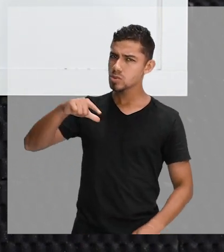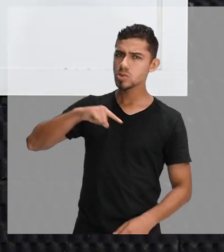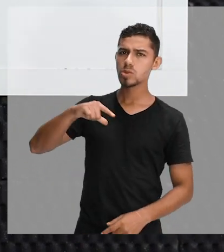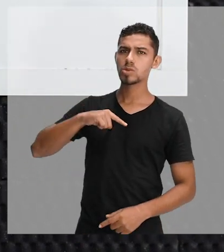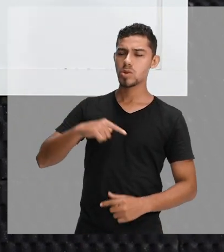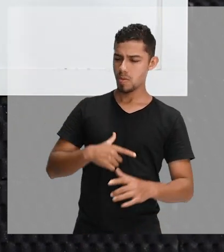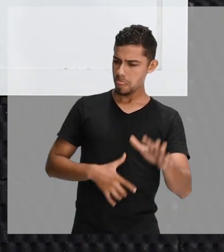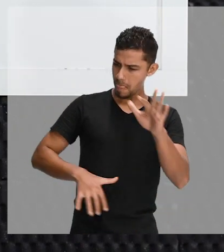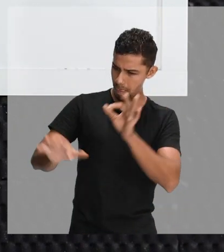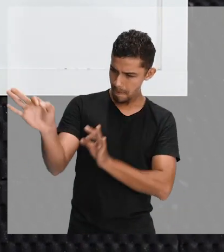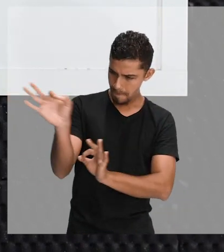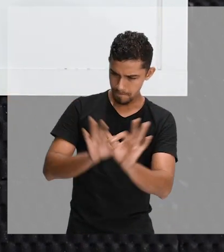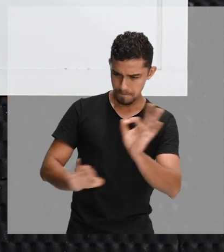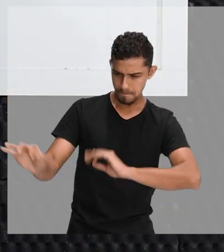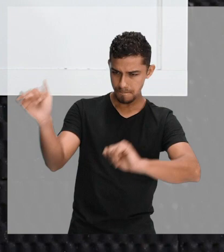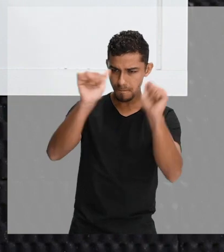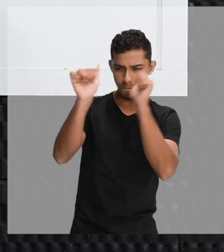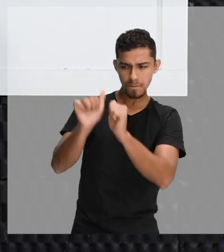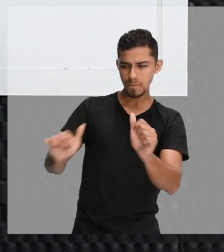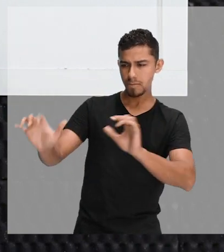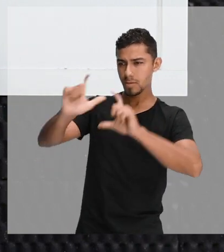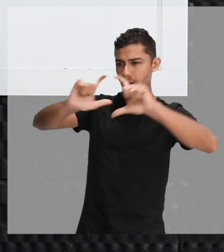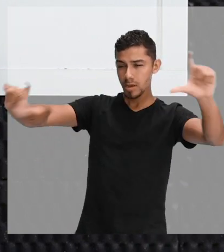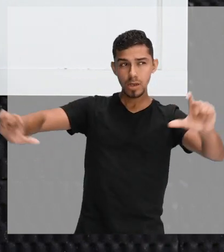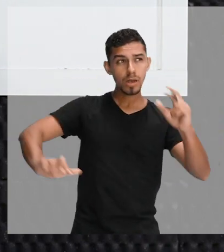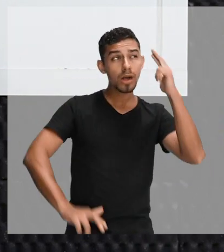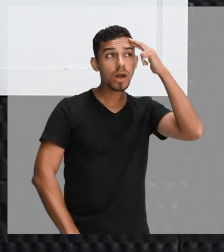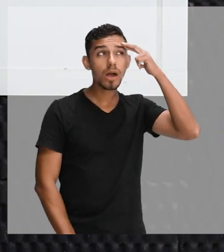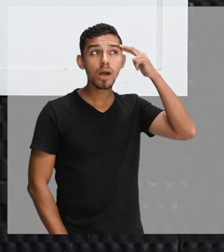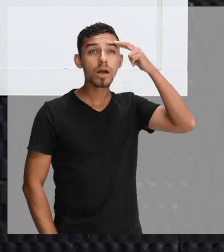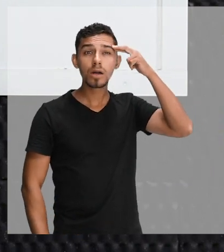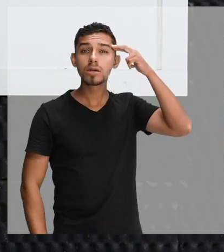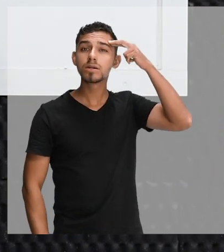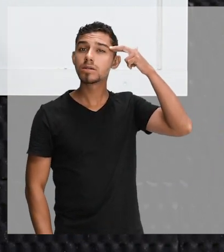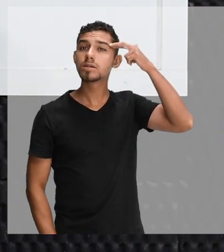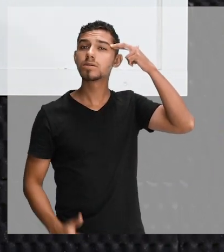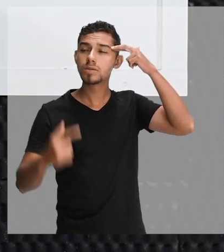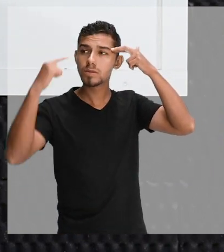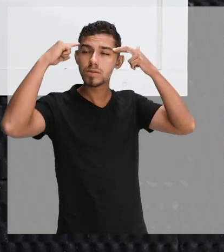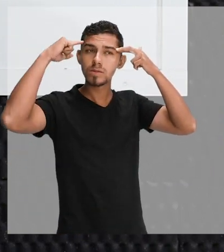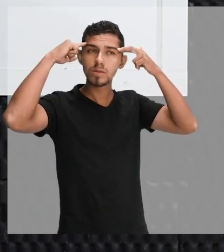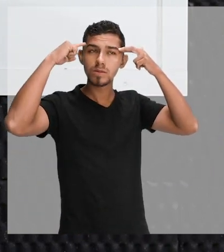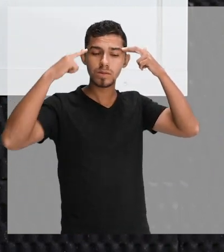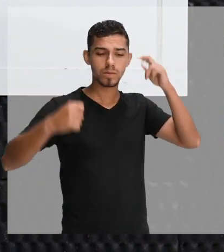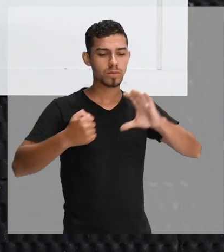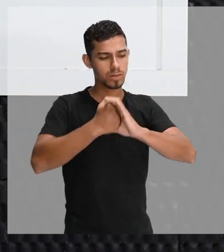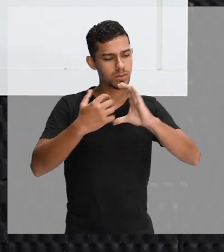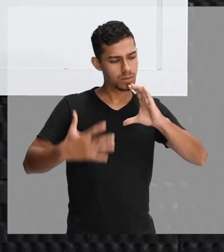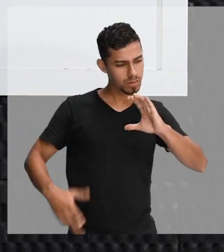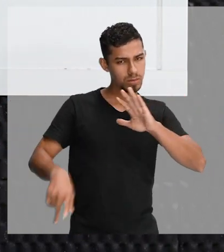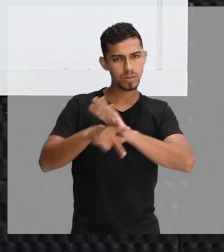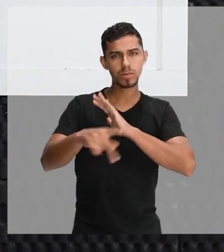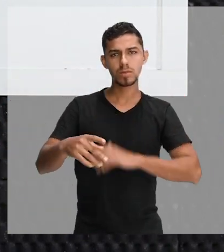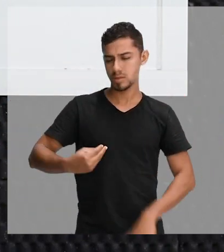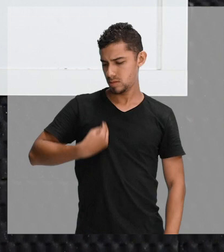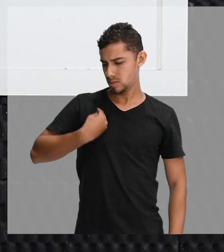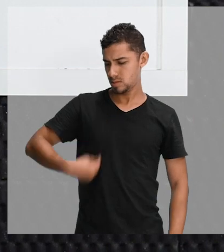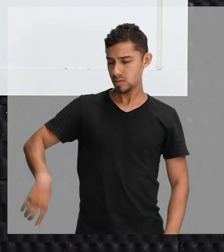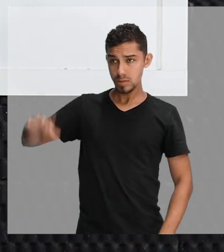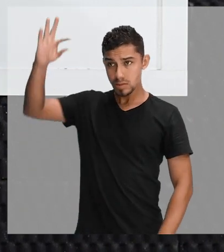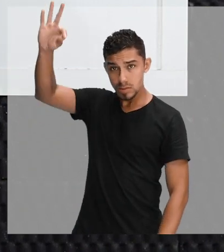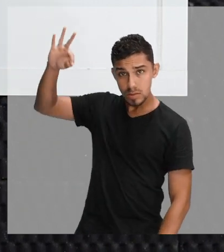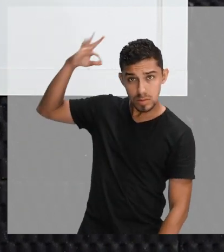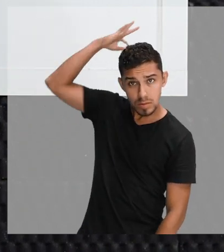uma fórmula associada a uma reflexão que está dentro do divino, das características mais espirituais. E